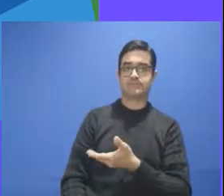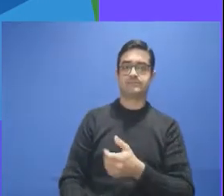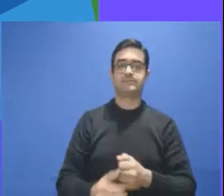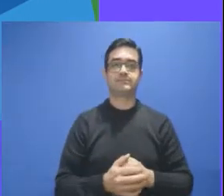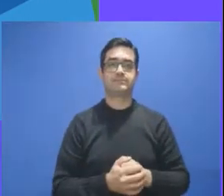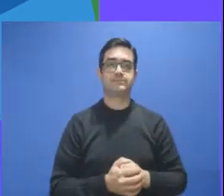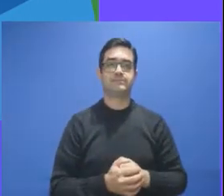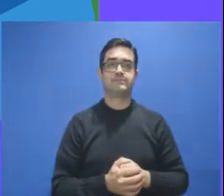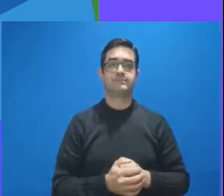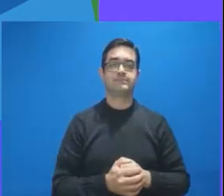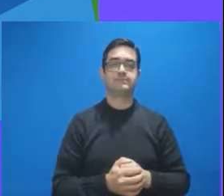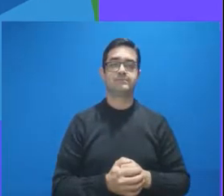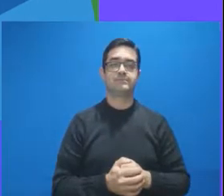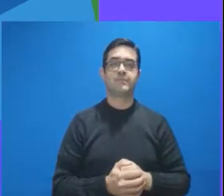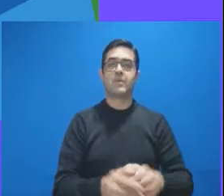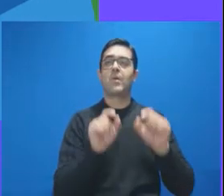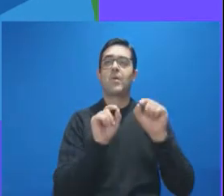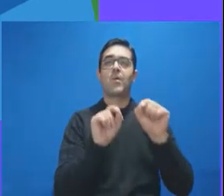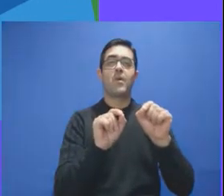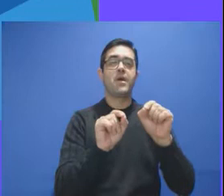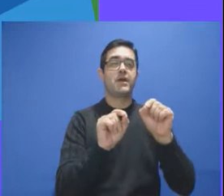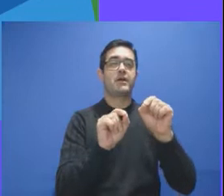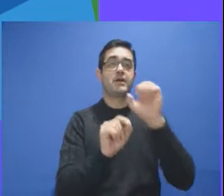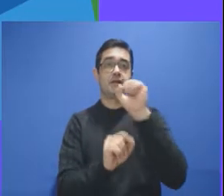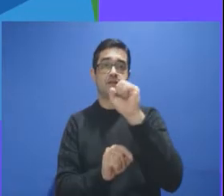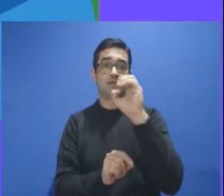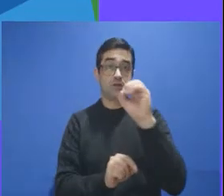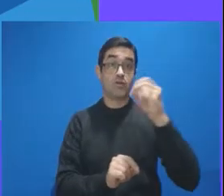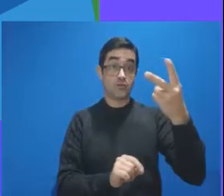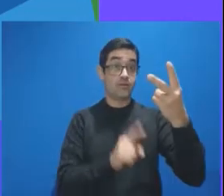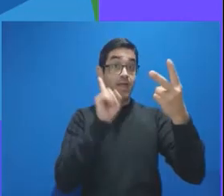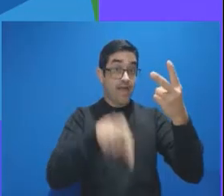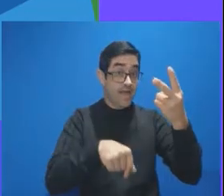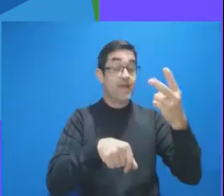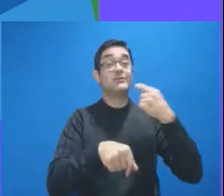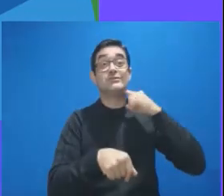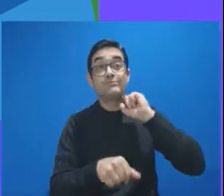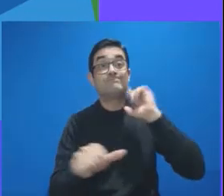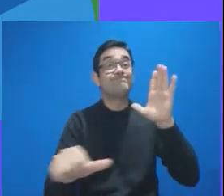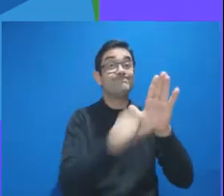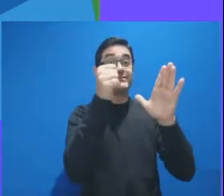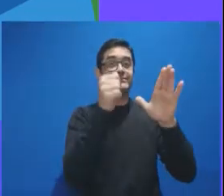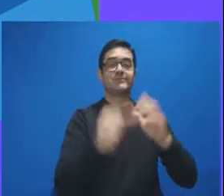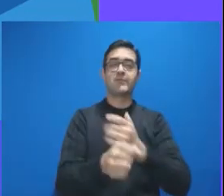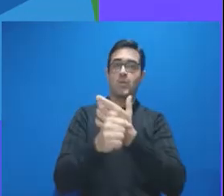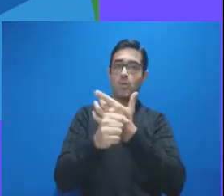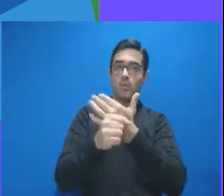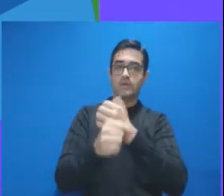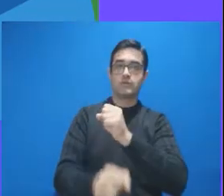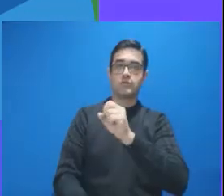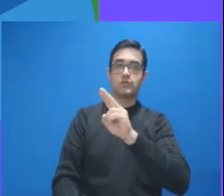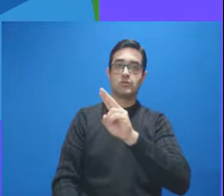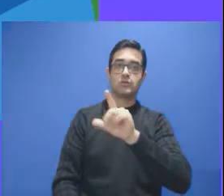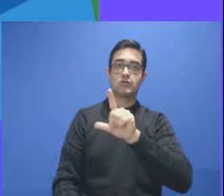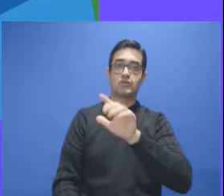para formar ácido sulfúrico. Nesse exemplo, então, o óxido de enxofre é um poluente primário e